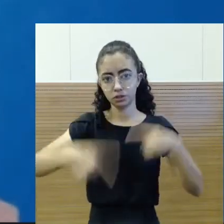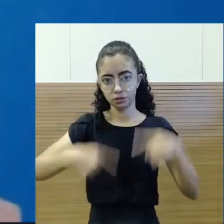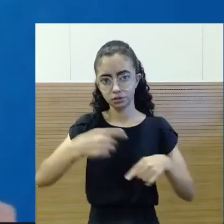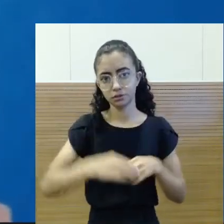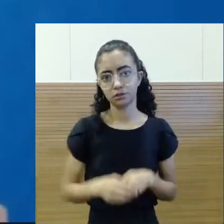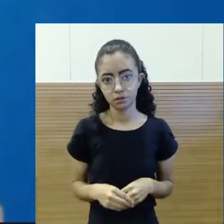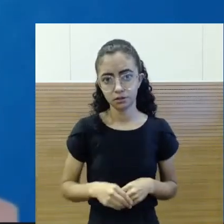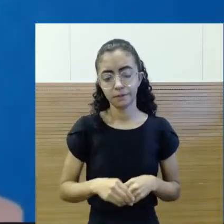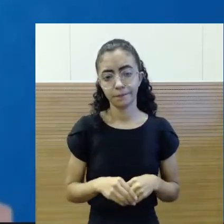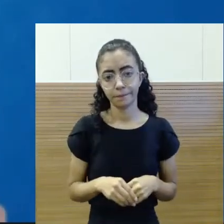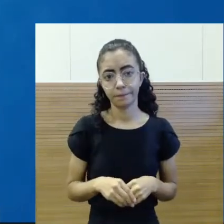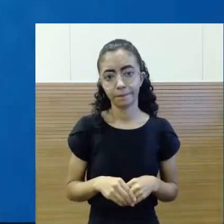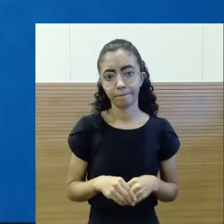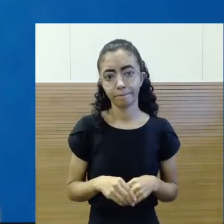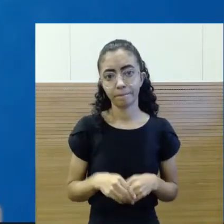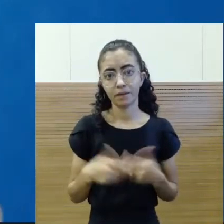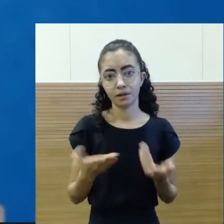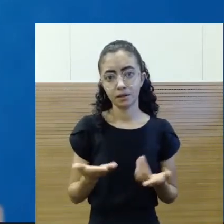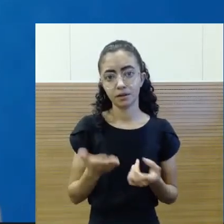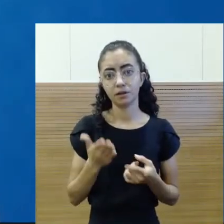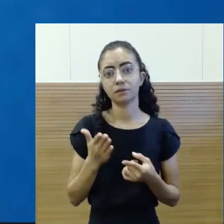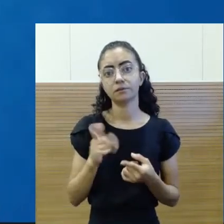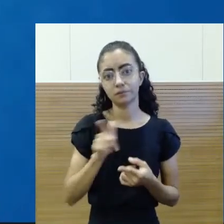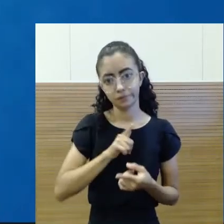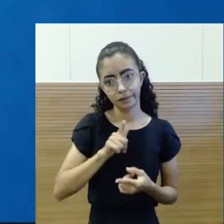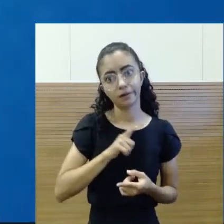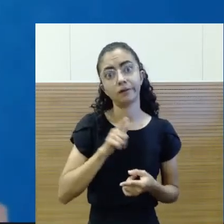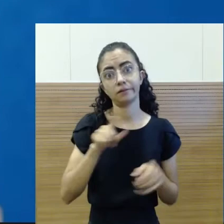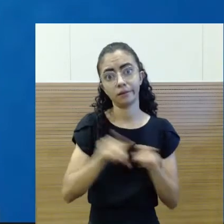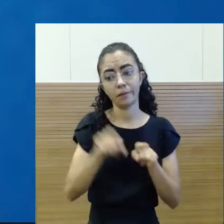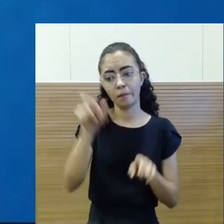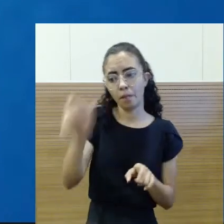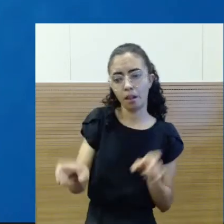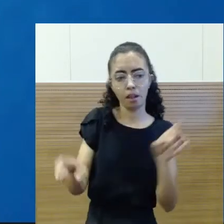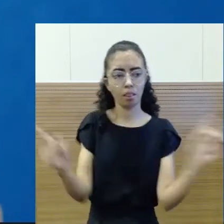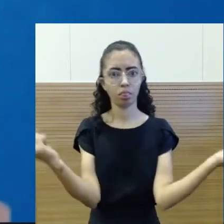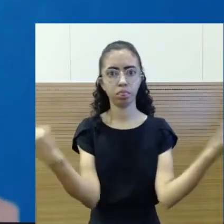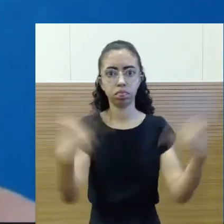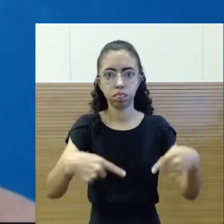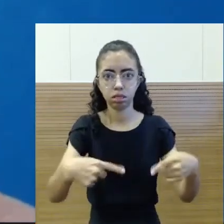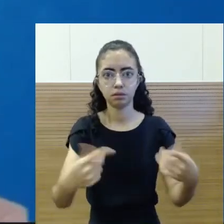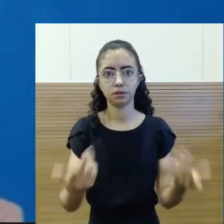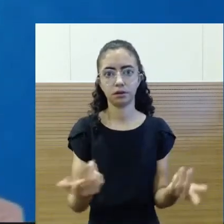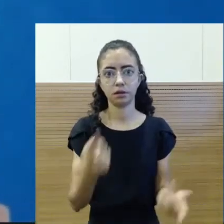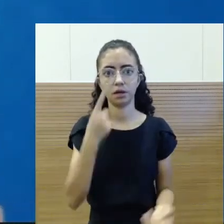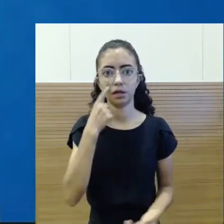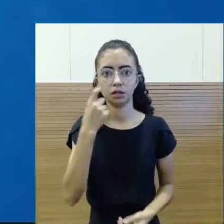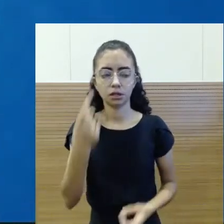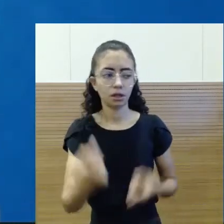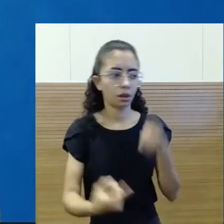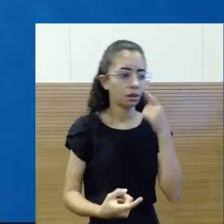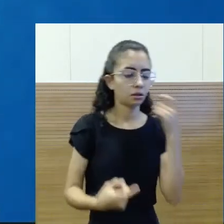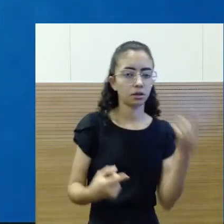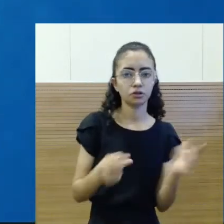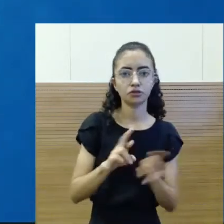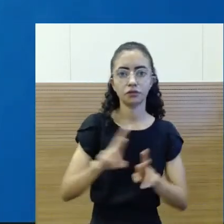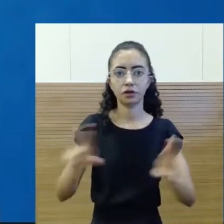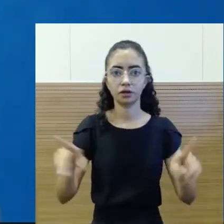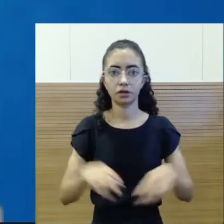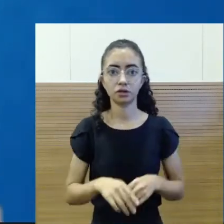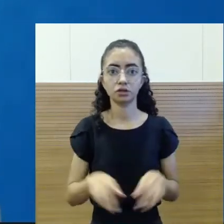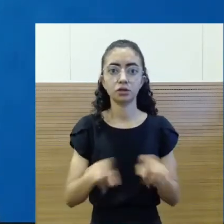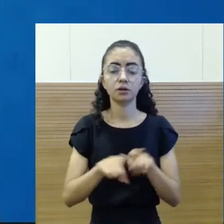nos traz a questão do conflito de interesses. Em relação à coalizão de dietas saudáveis, agora a gente pede